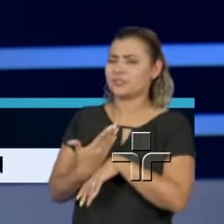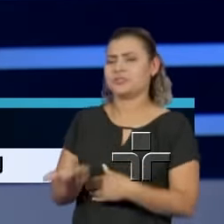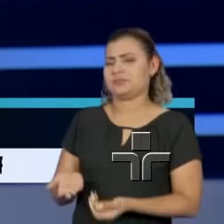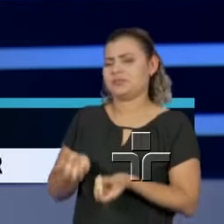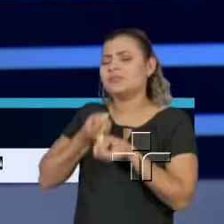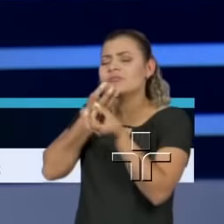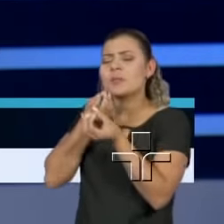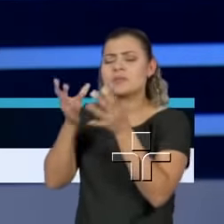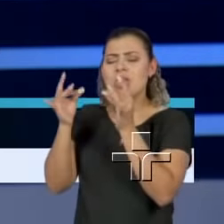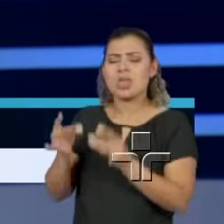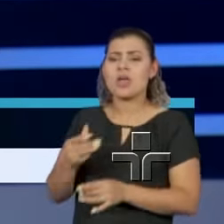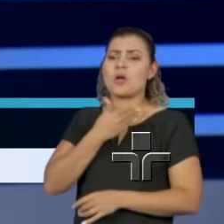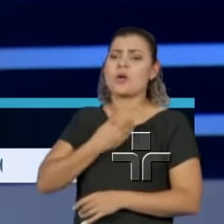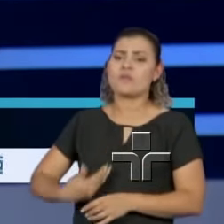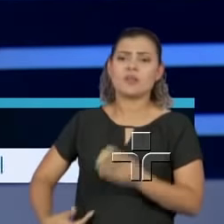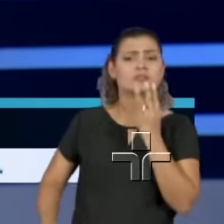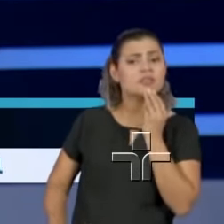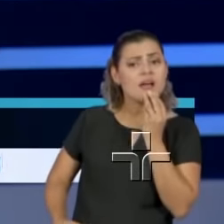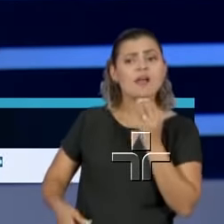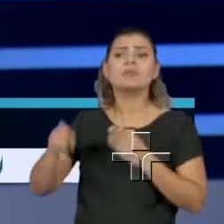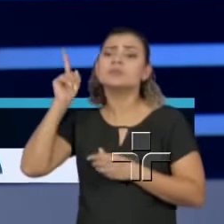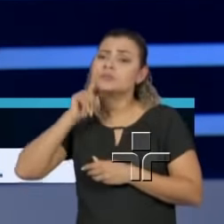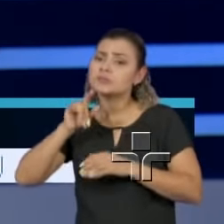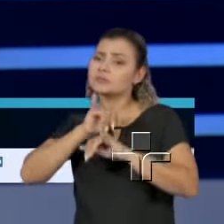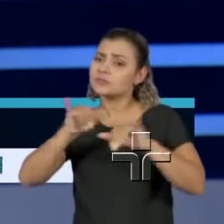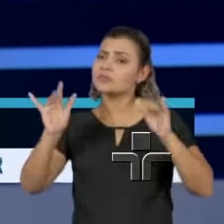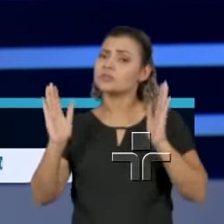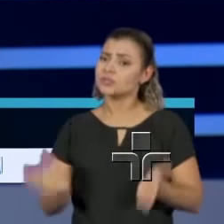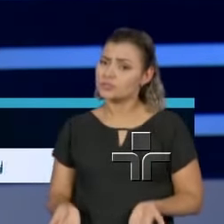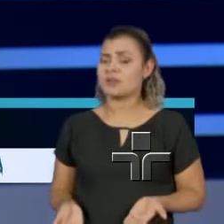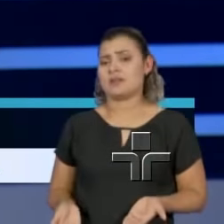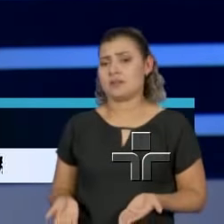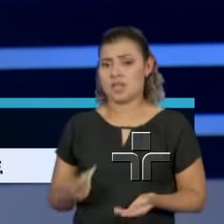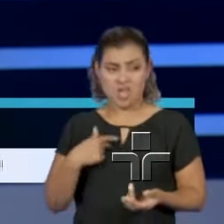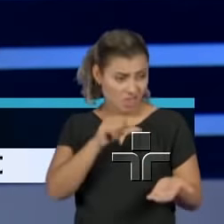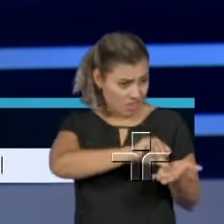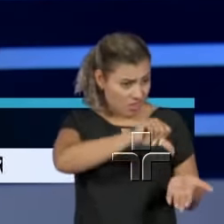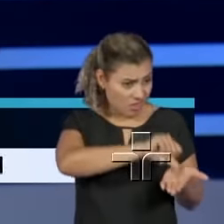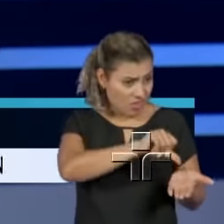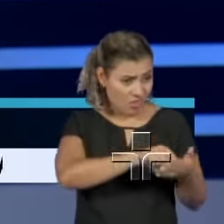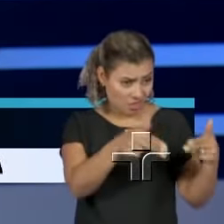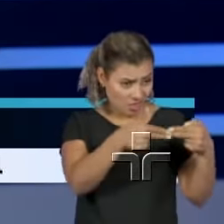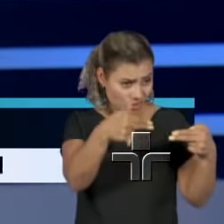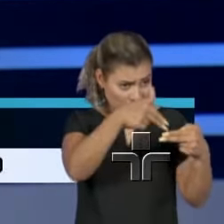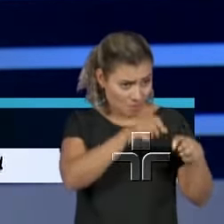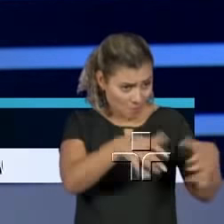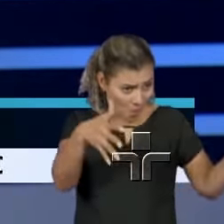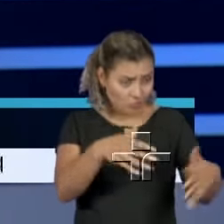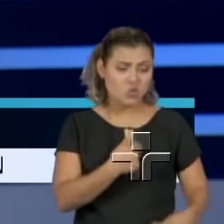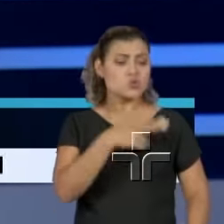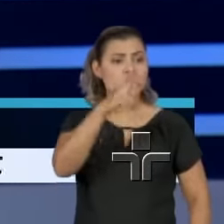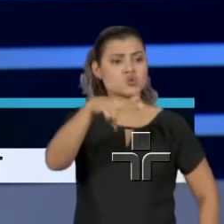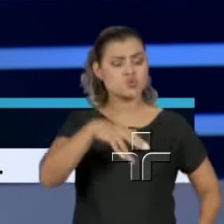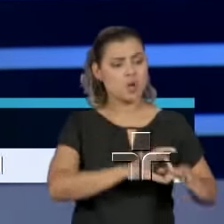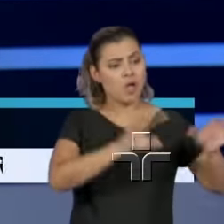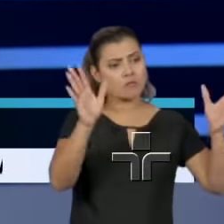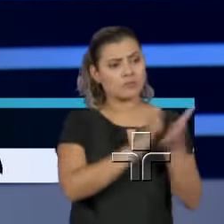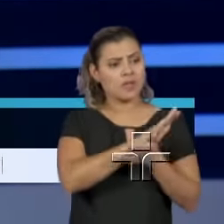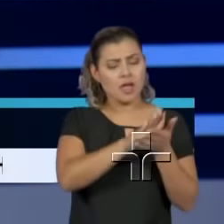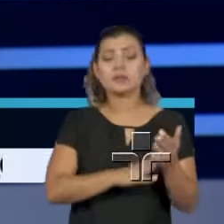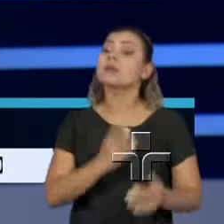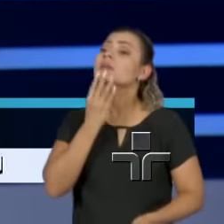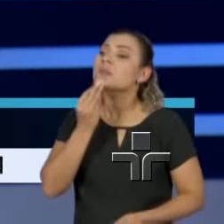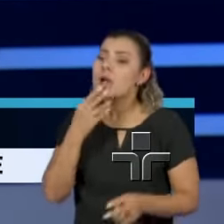quanto o governo israelense já disseram, olha, o Irã jamais vai ter bomba atômica que nós não vamos permitir, como Israel já não permitiu anteriormente,